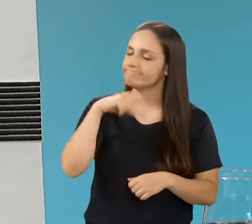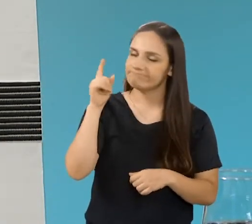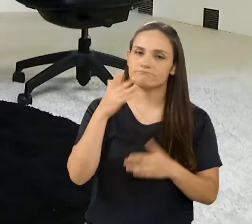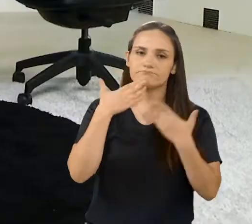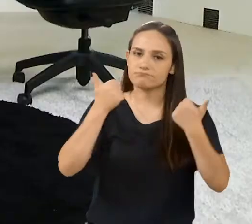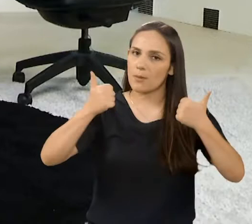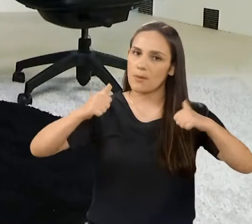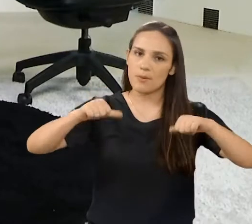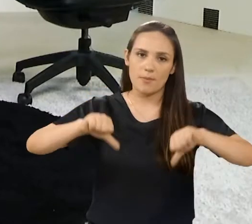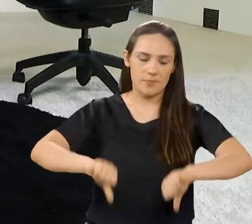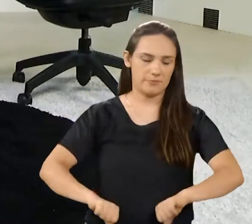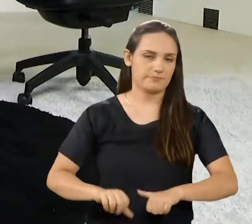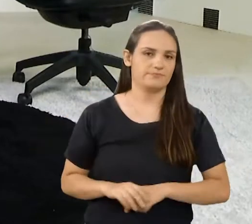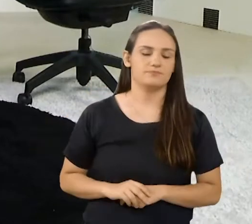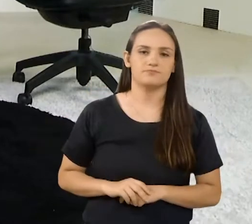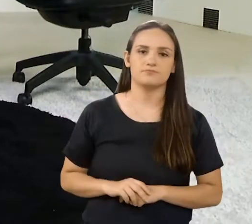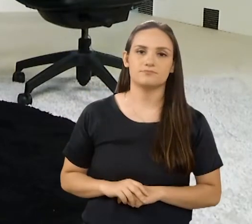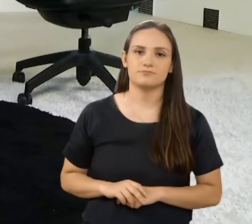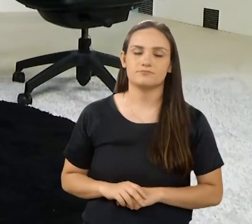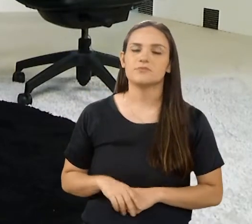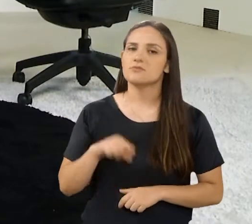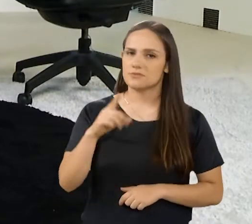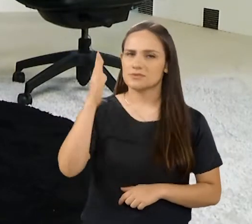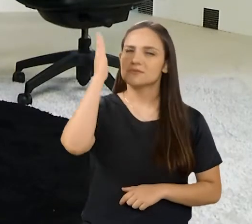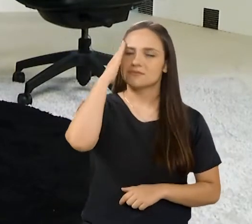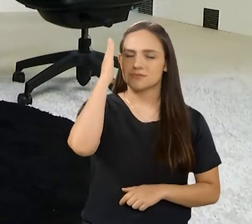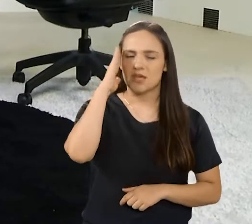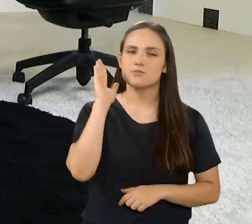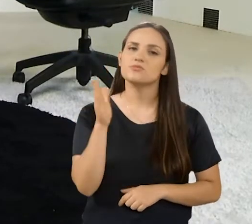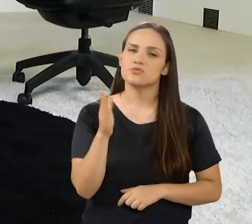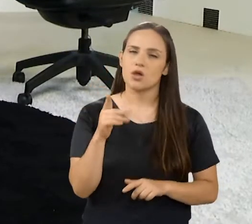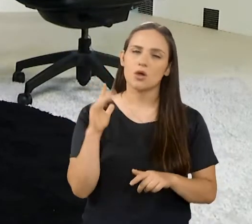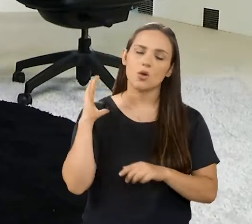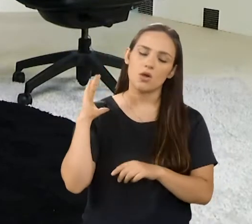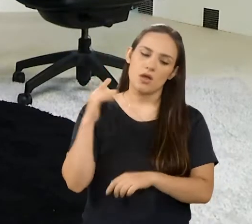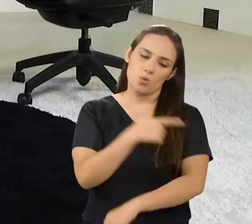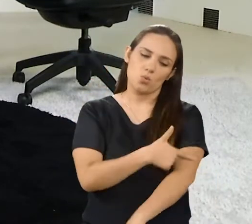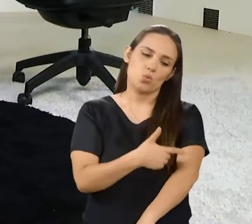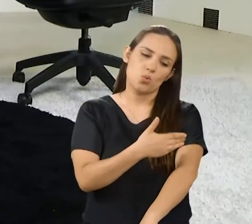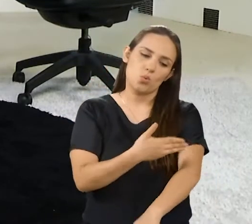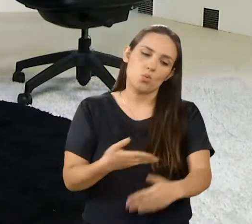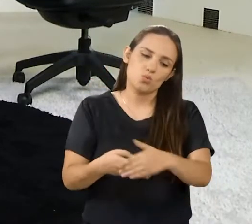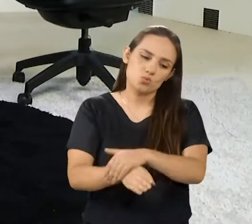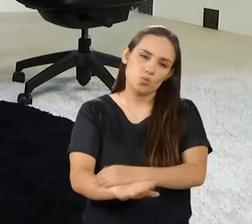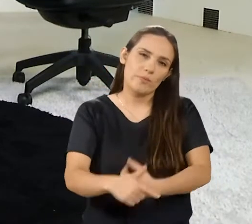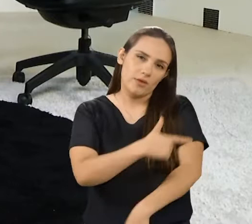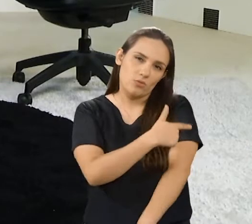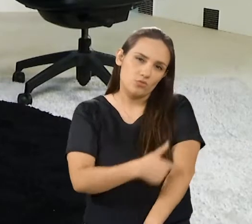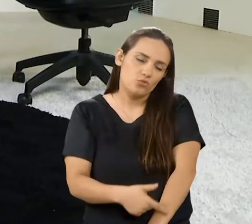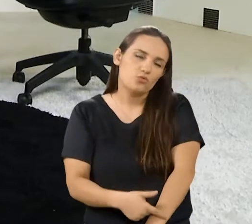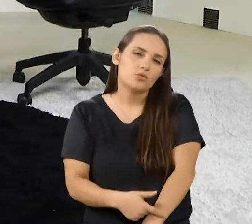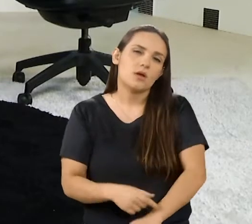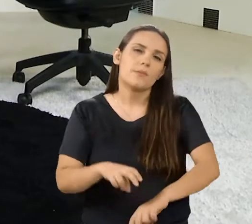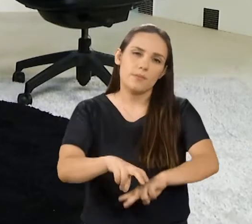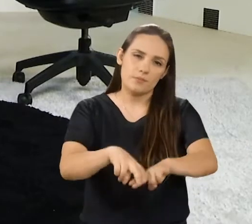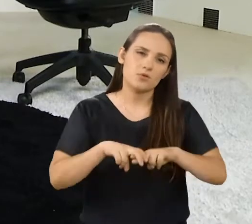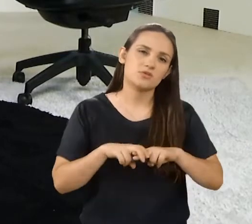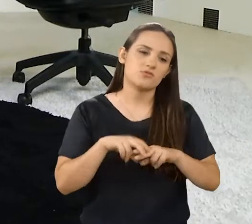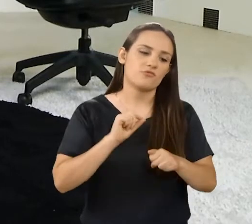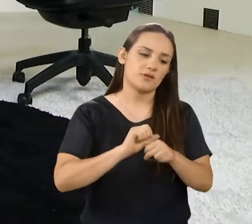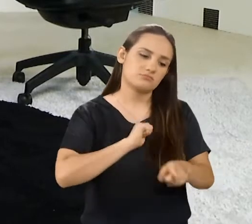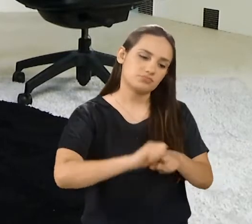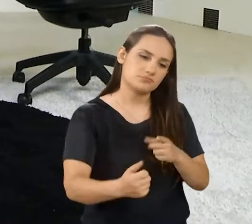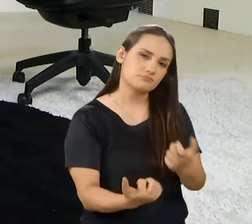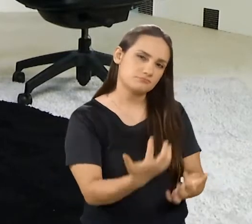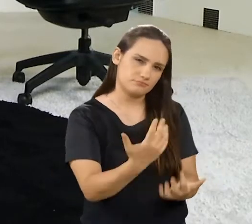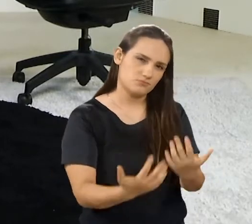Nós sabemos que é costume do homem pantaneiro, né, colocar fogo lá para fazer a nova pastagem. Essa situação